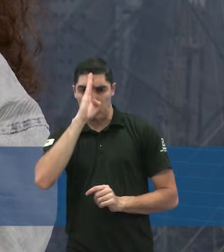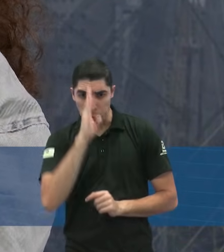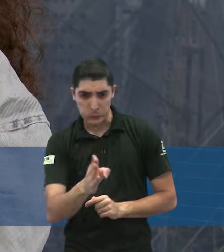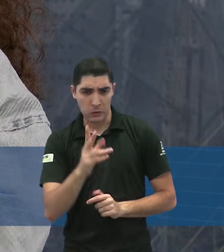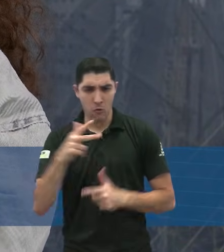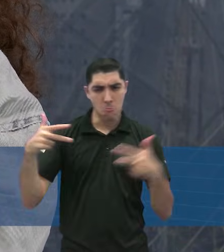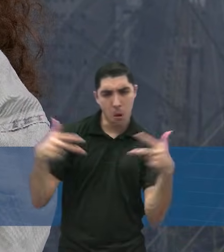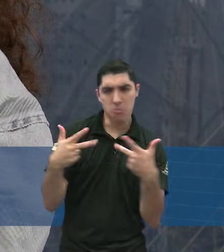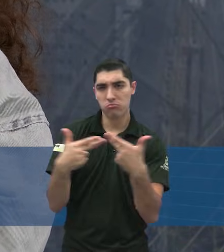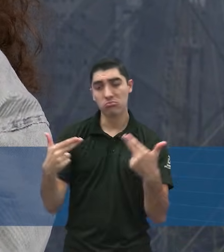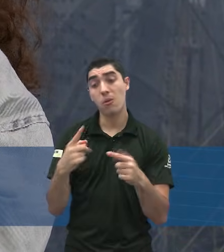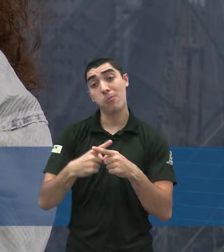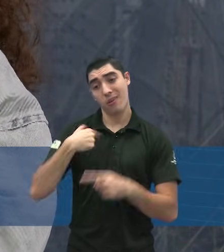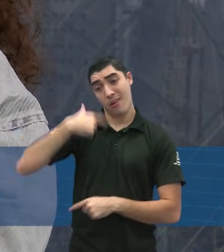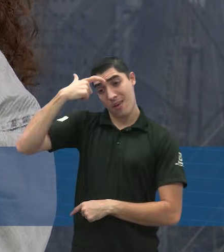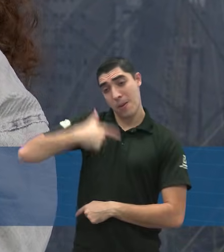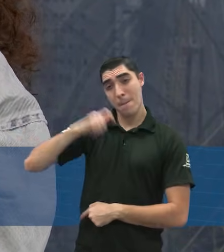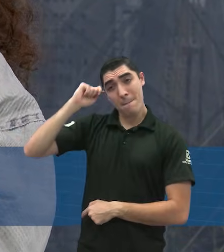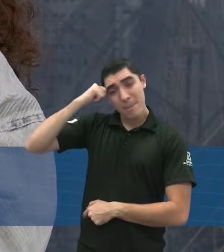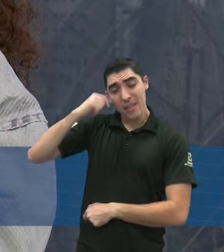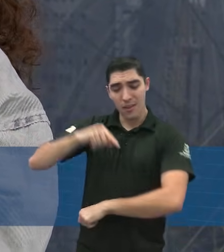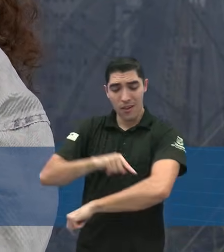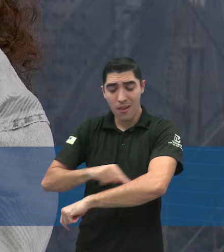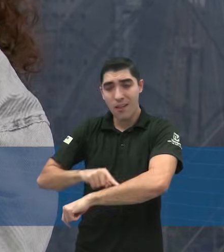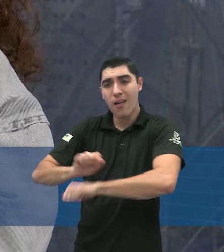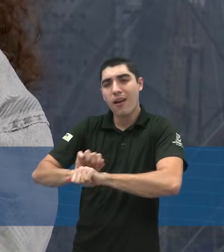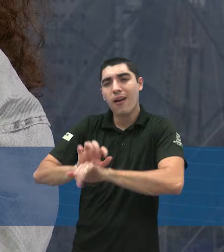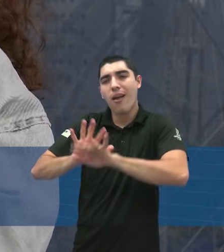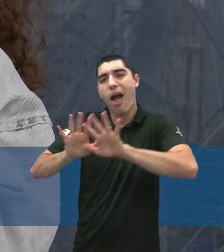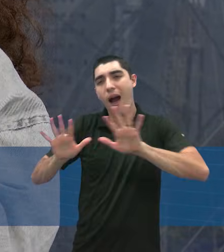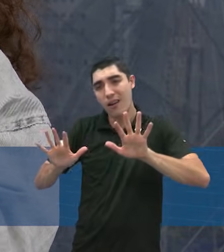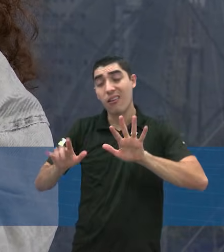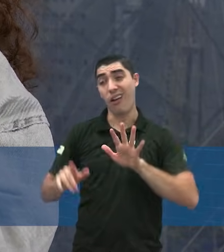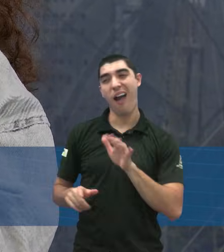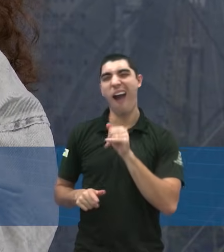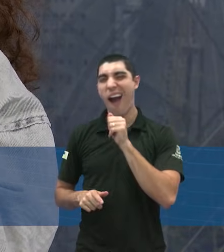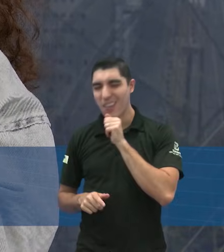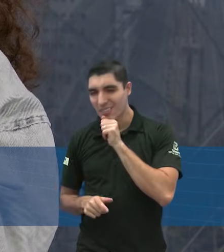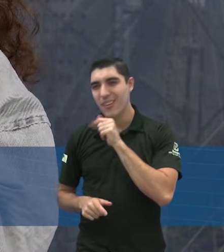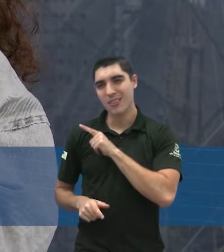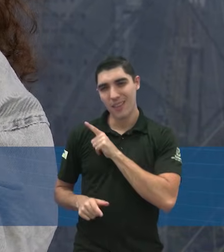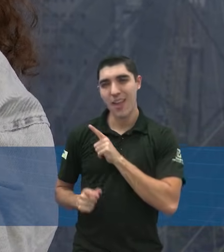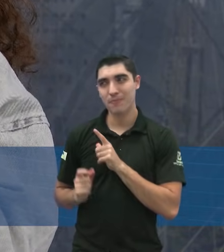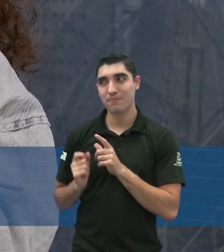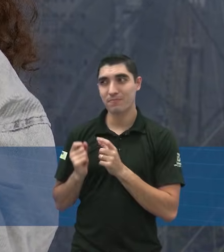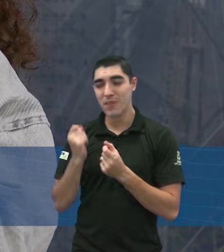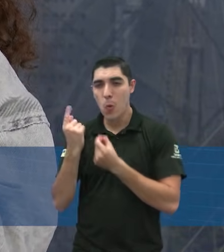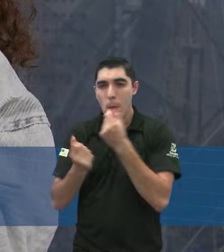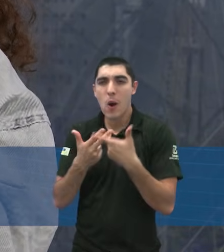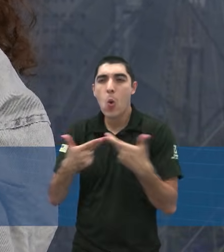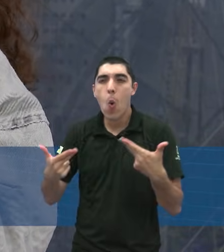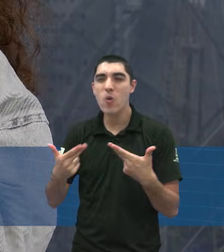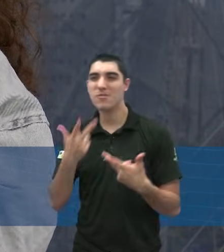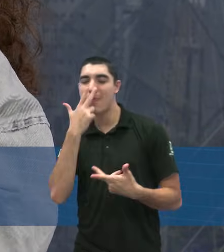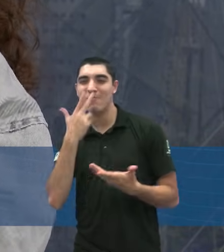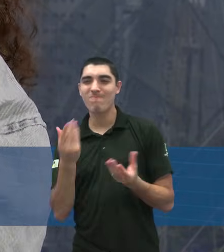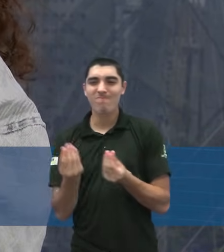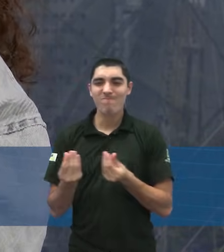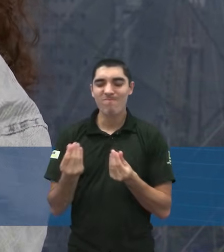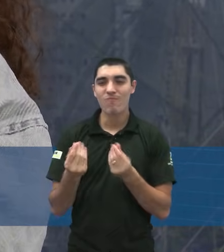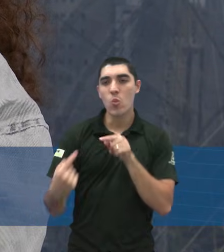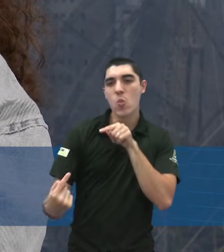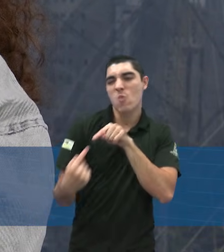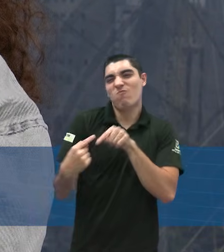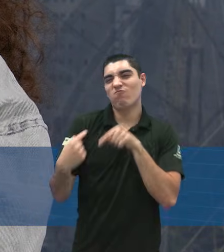aprofundei. Ainda mais como uma negra de pele clara, né? Então, tem algumas questões que a gente acaba se não